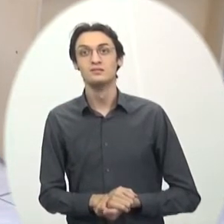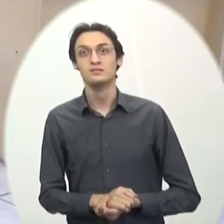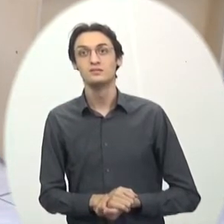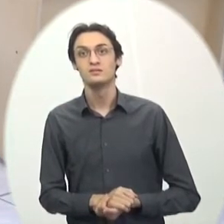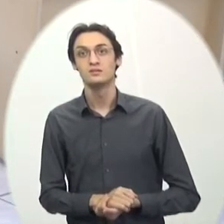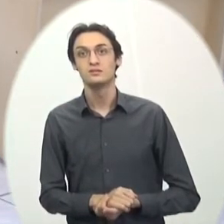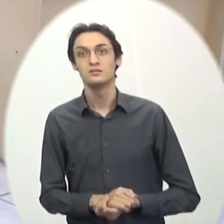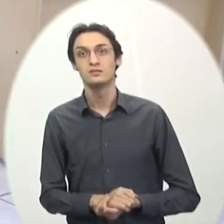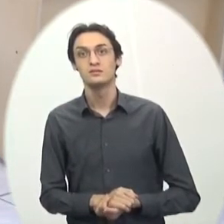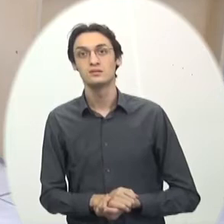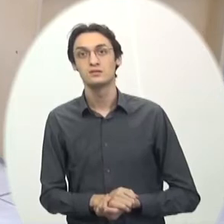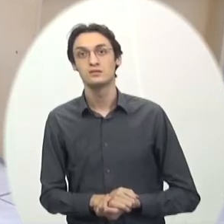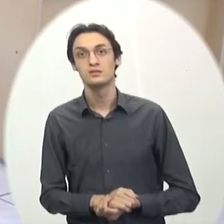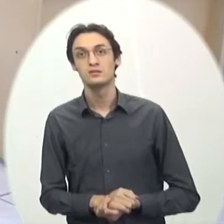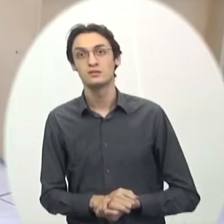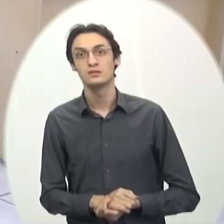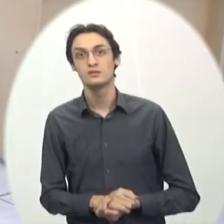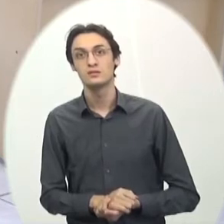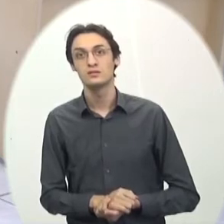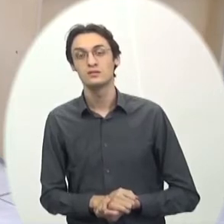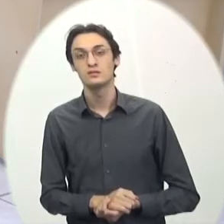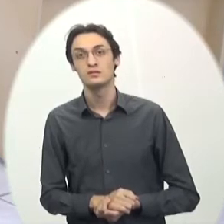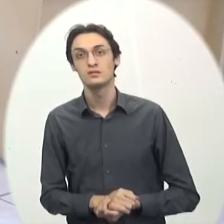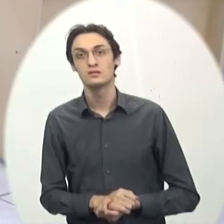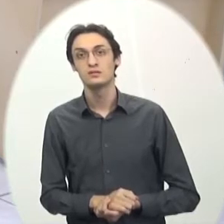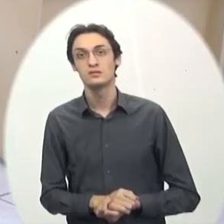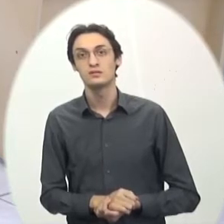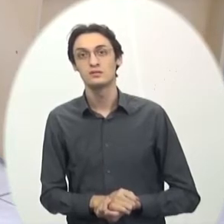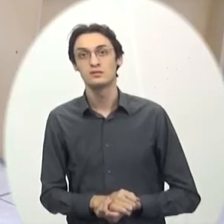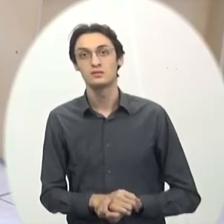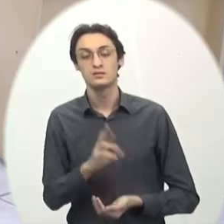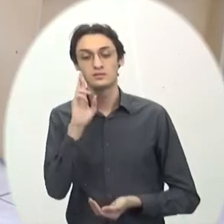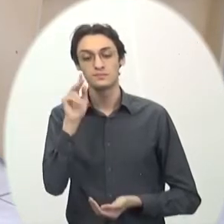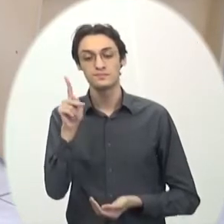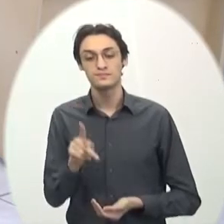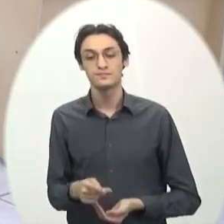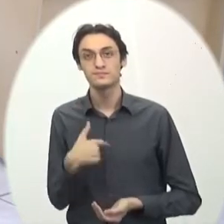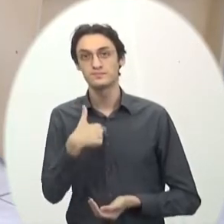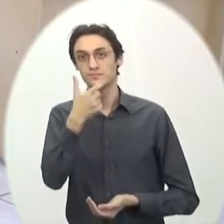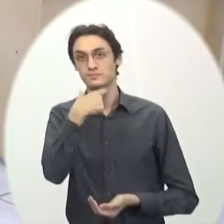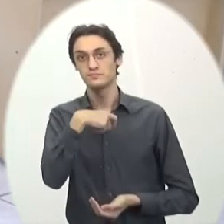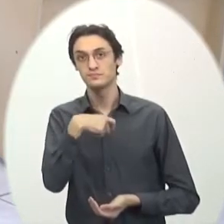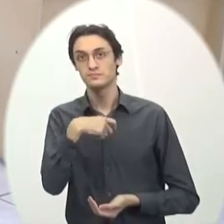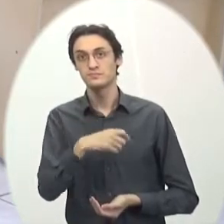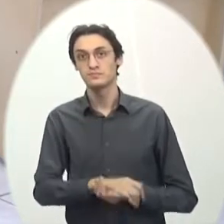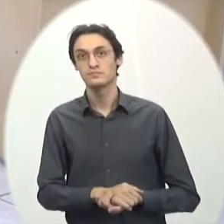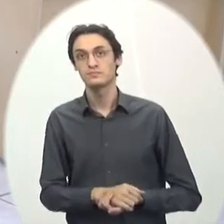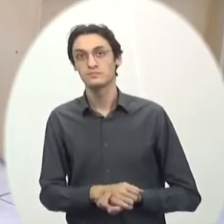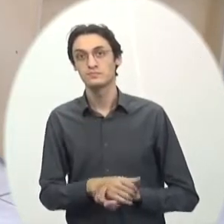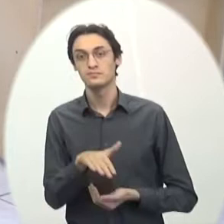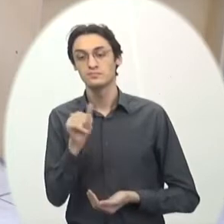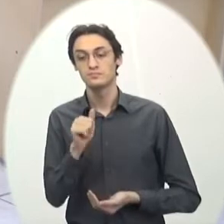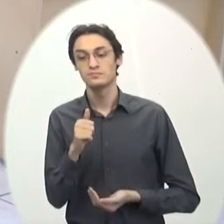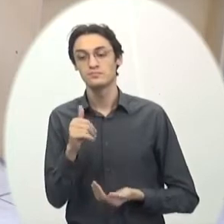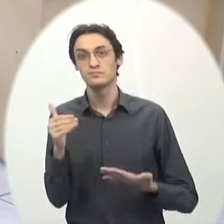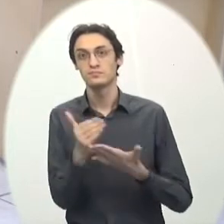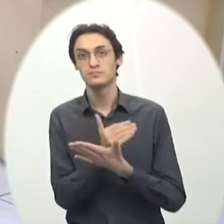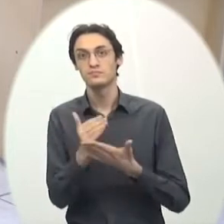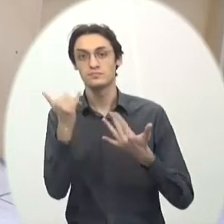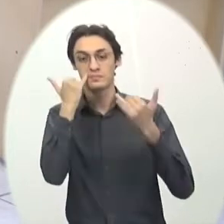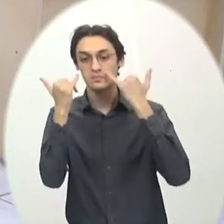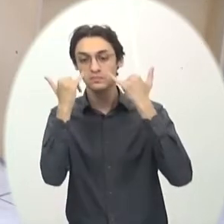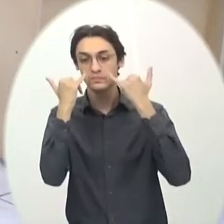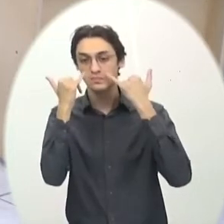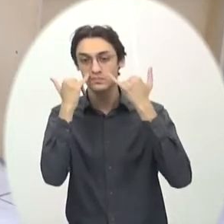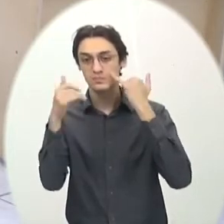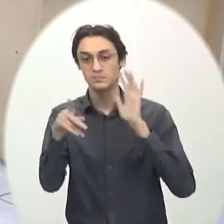né? Eu acho, presidente, senhores vereadores, que é importante nós solicitar algumas informações